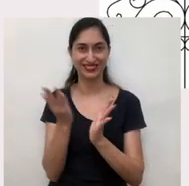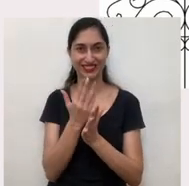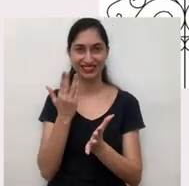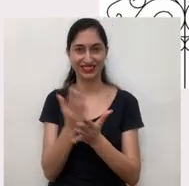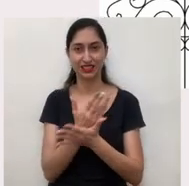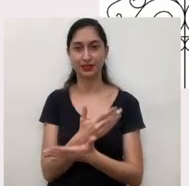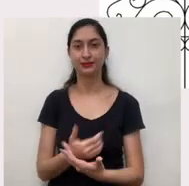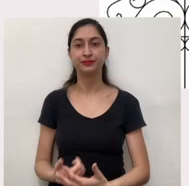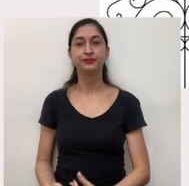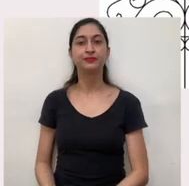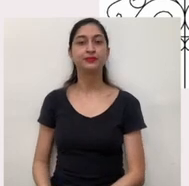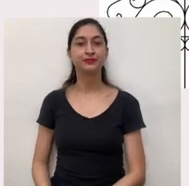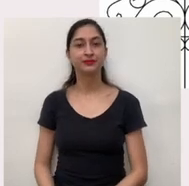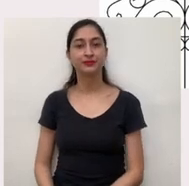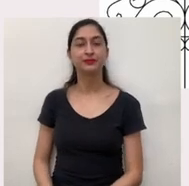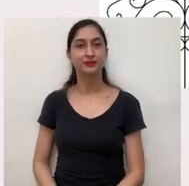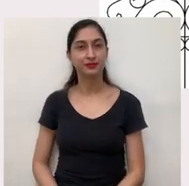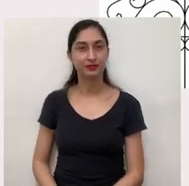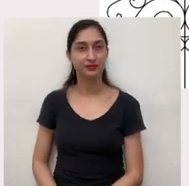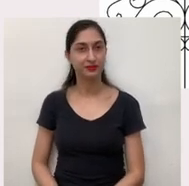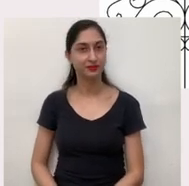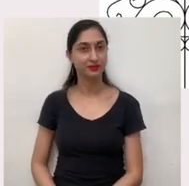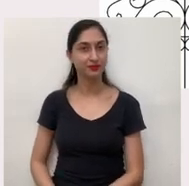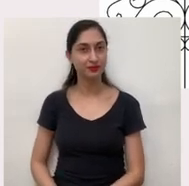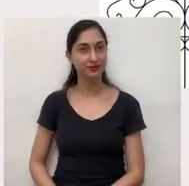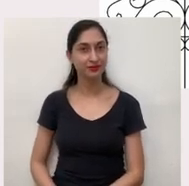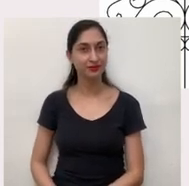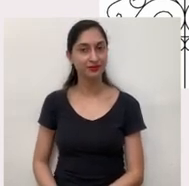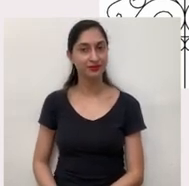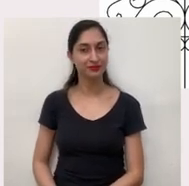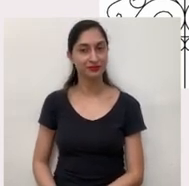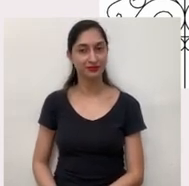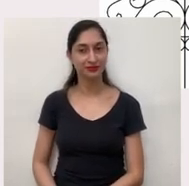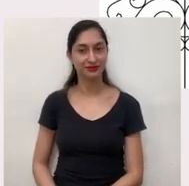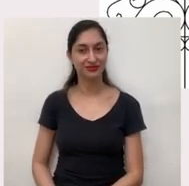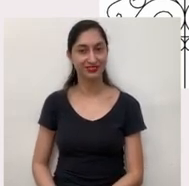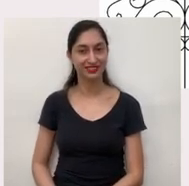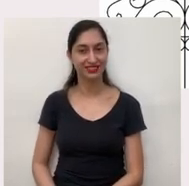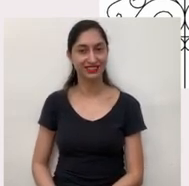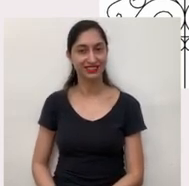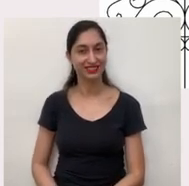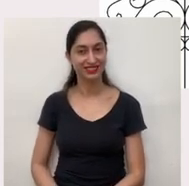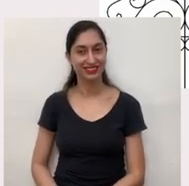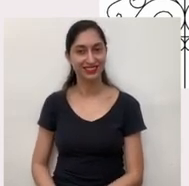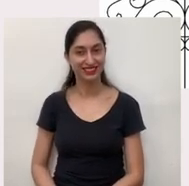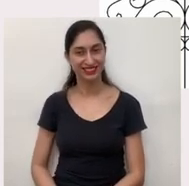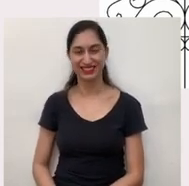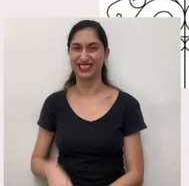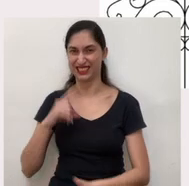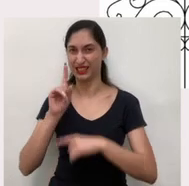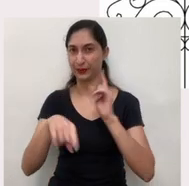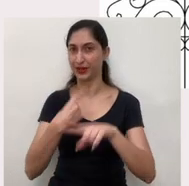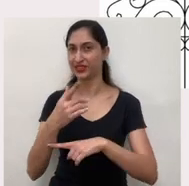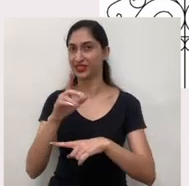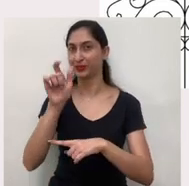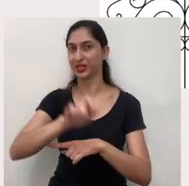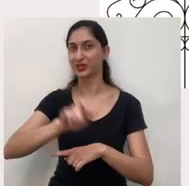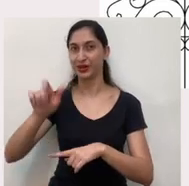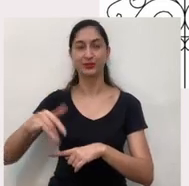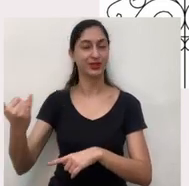A Psicologia das Formas. Não, não é não. Ana, daqui a pouco vai vir.